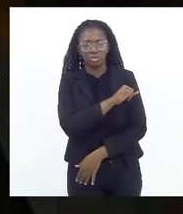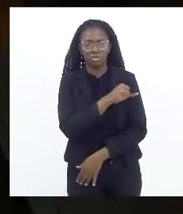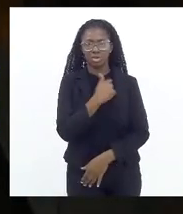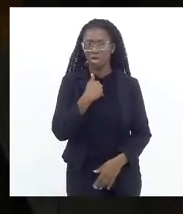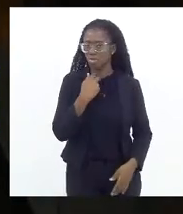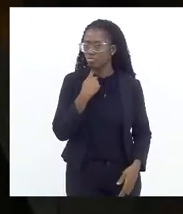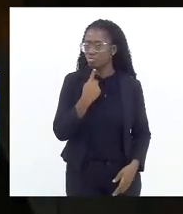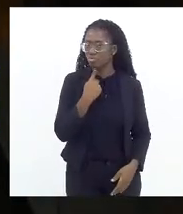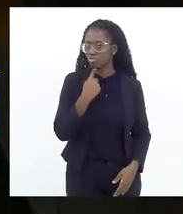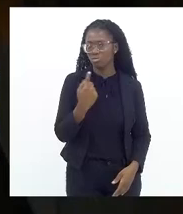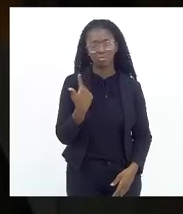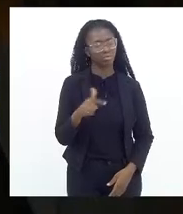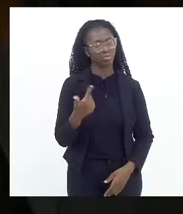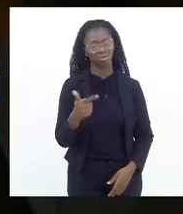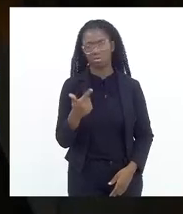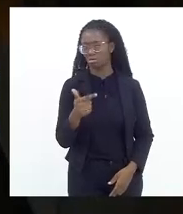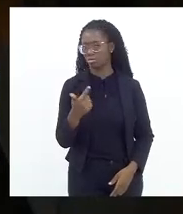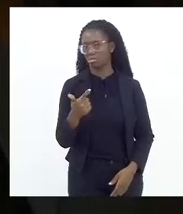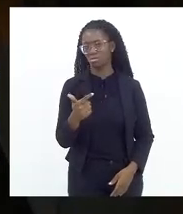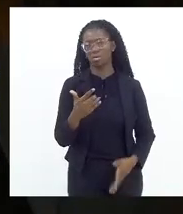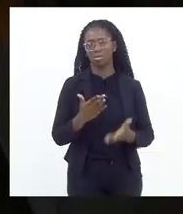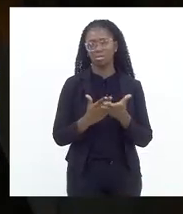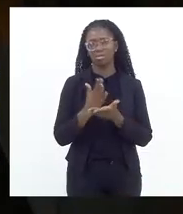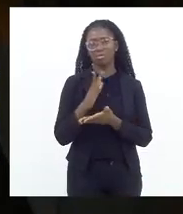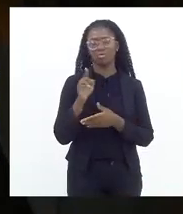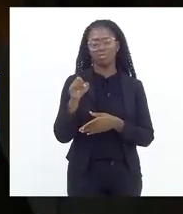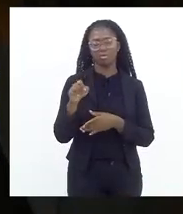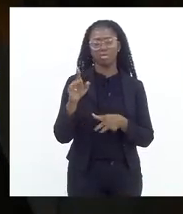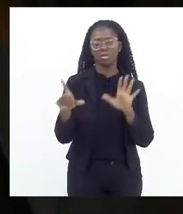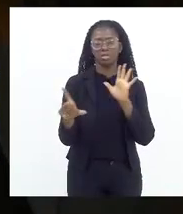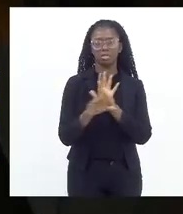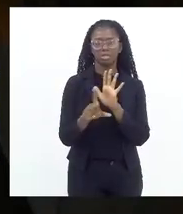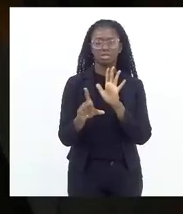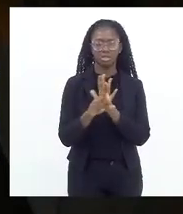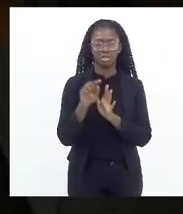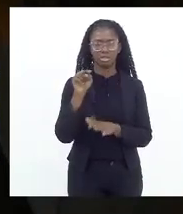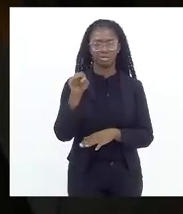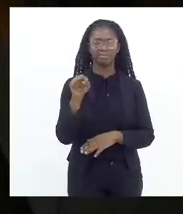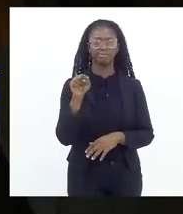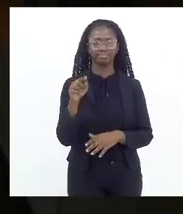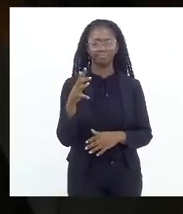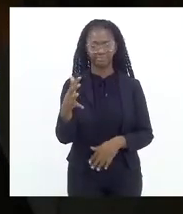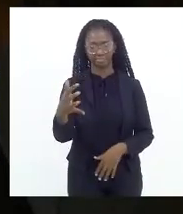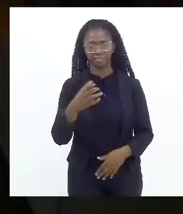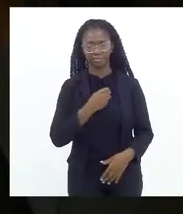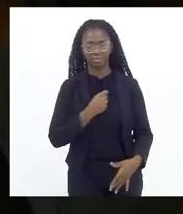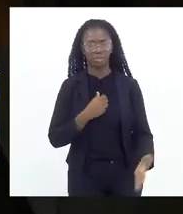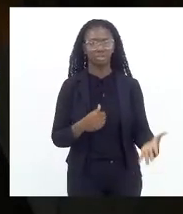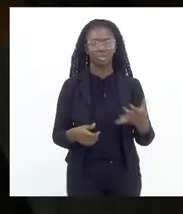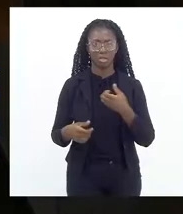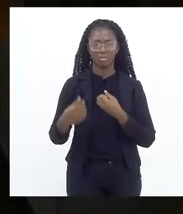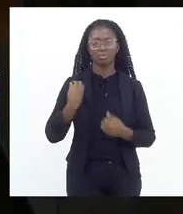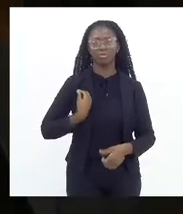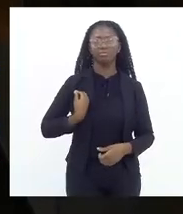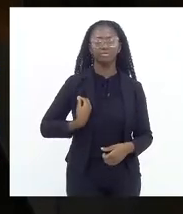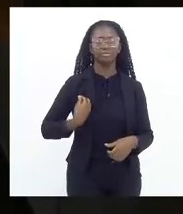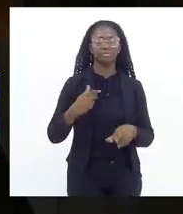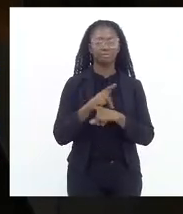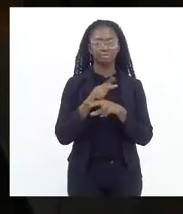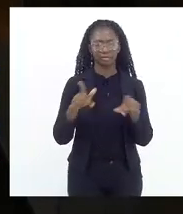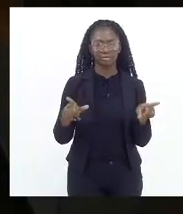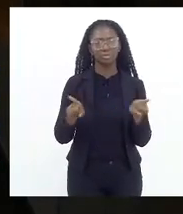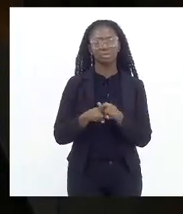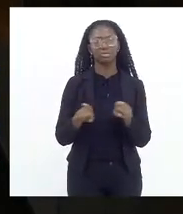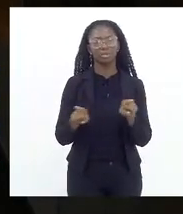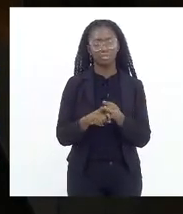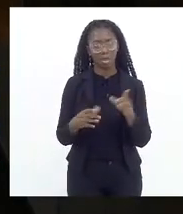tenho dúvida de que a aprovação dessas leis, dessa lei, salvou muitas vidas e